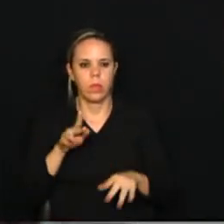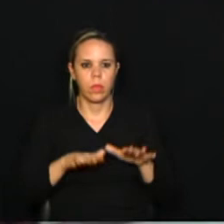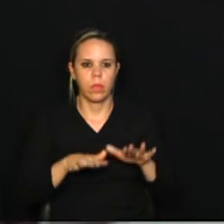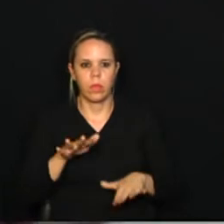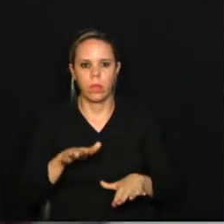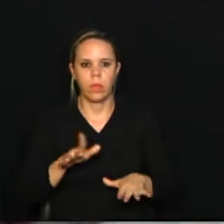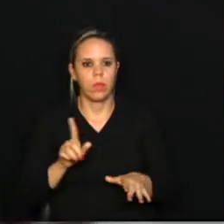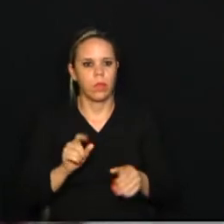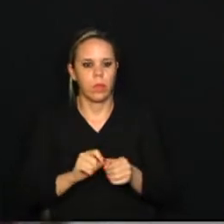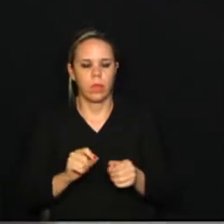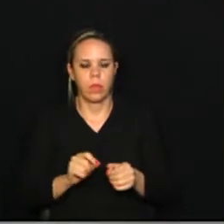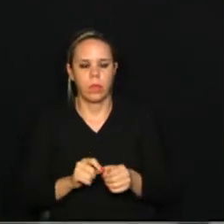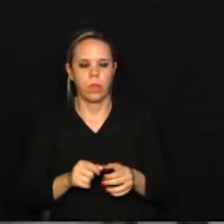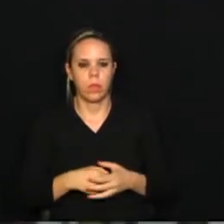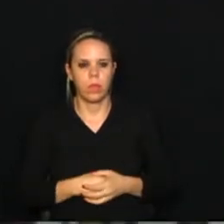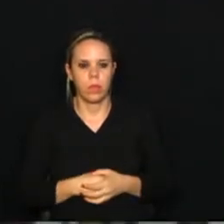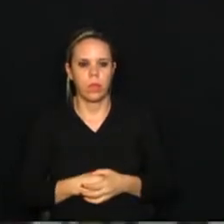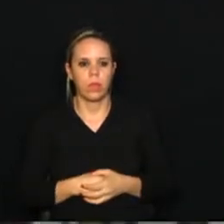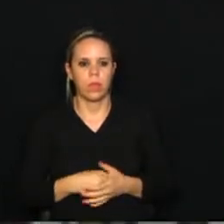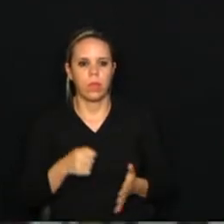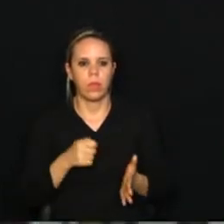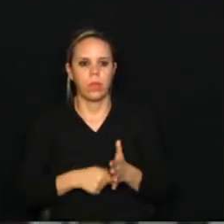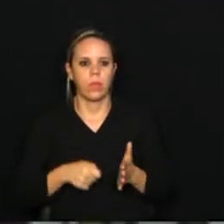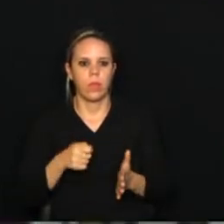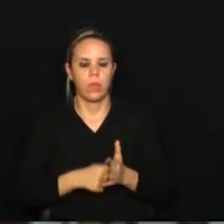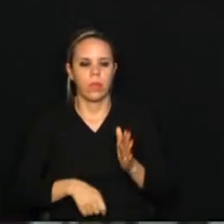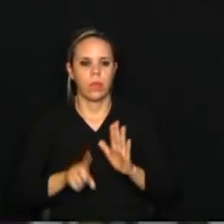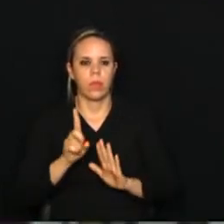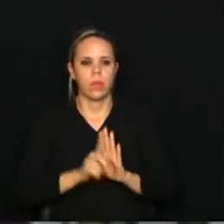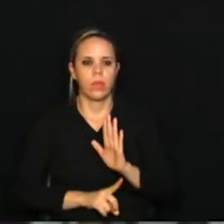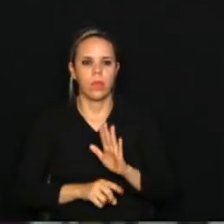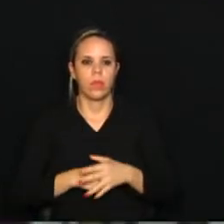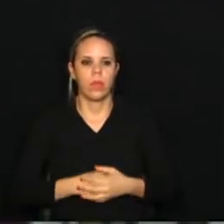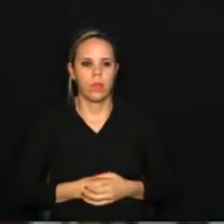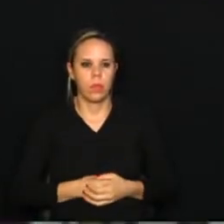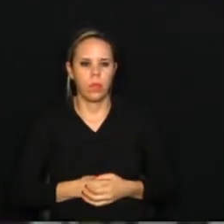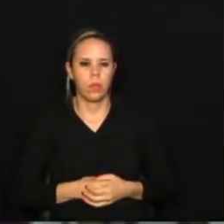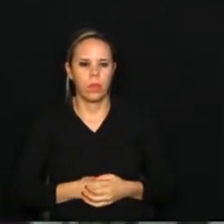não fazem é reivindicar o direito, né?